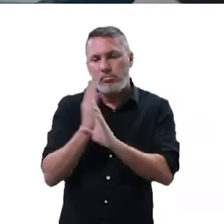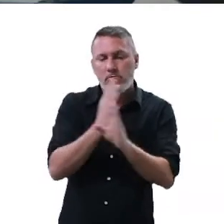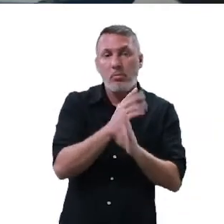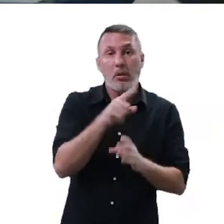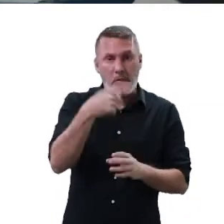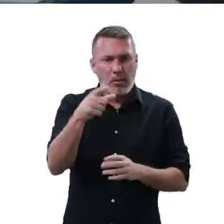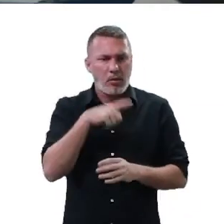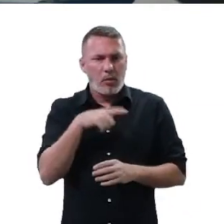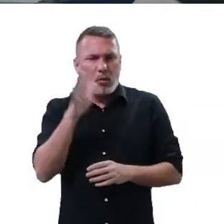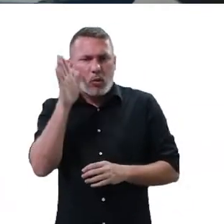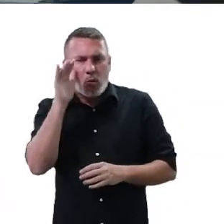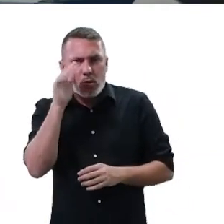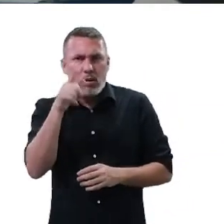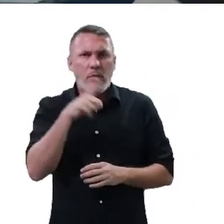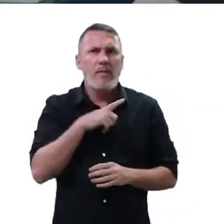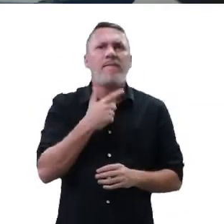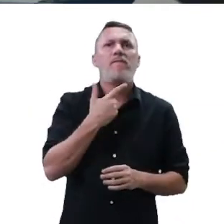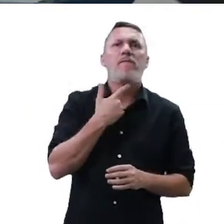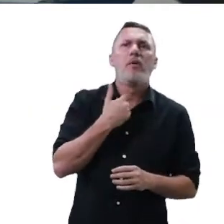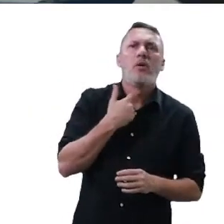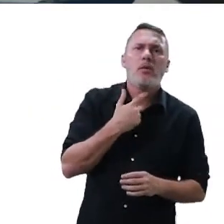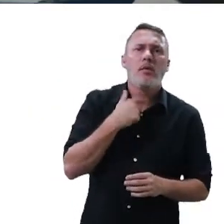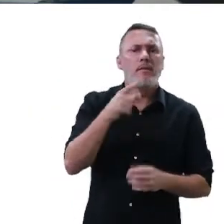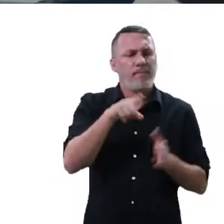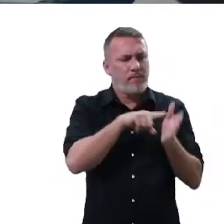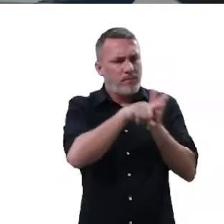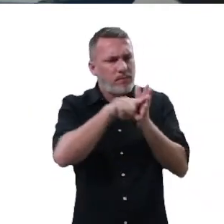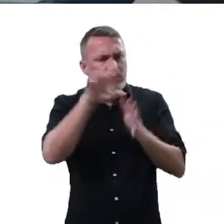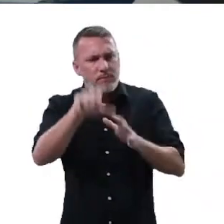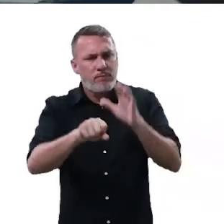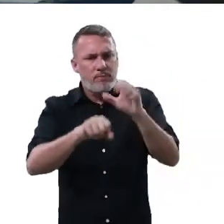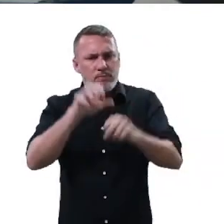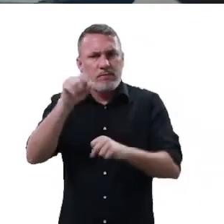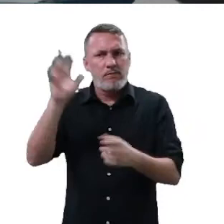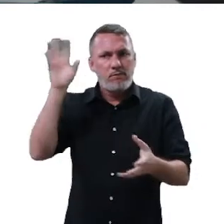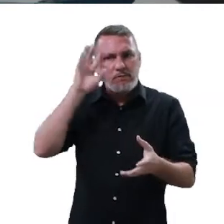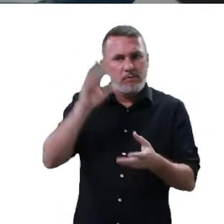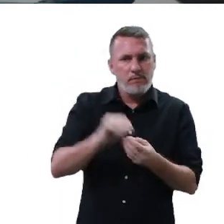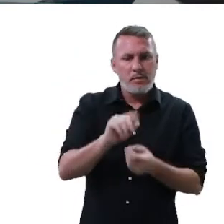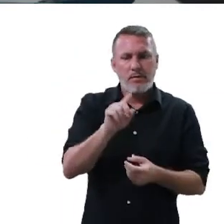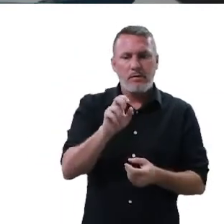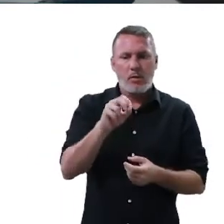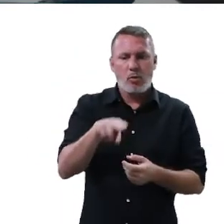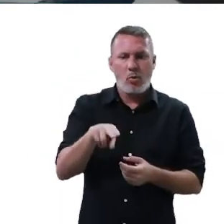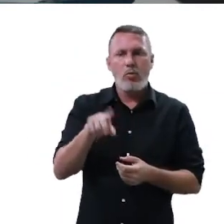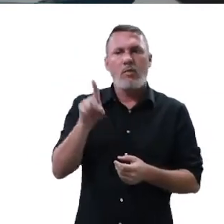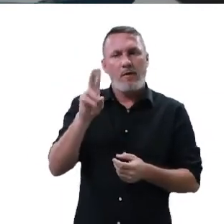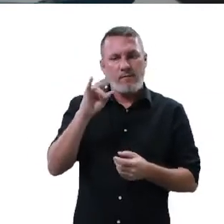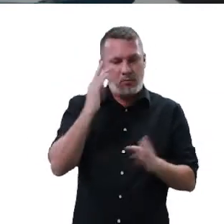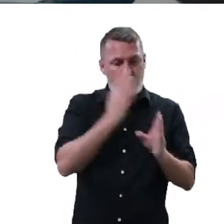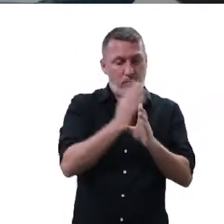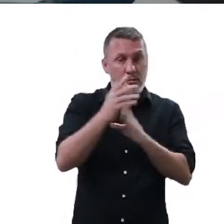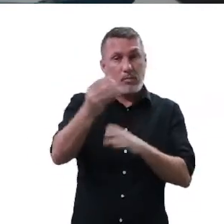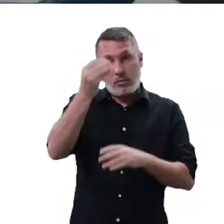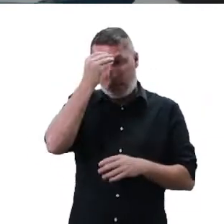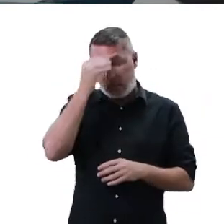depois, quem tiver um pouquinho mais de curiosidade, um pouquinho mais de vontade, aí, pode mergulhar aí nessas ideias de Zenão e Parmênides, vocês vão compreender, mas grave esse